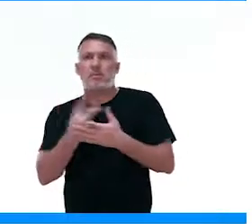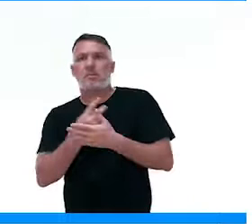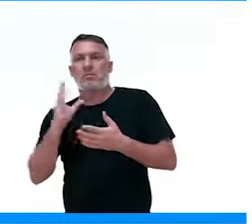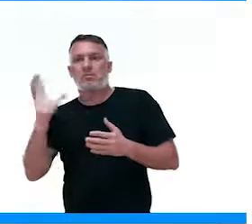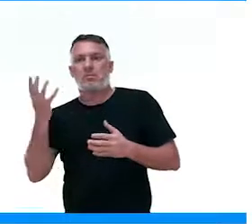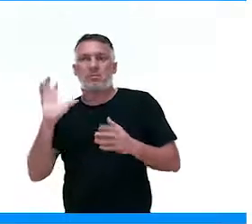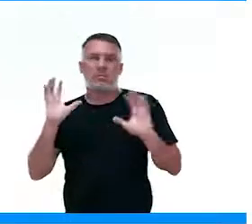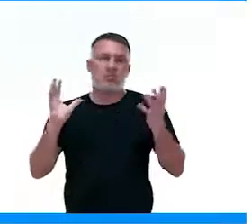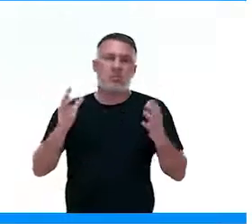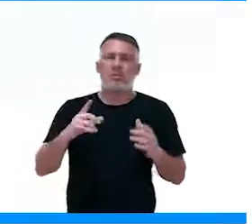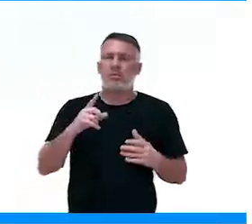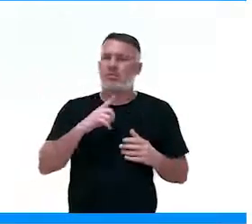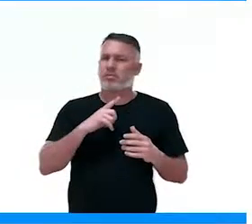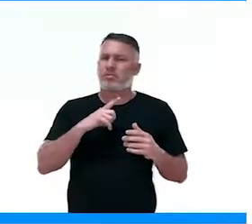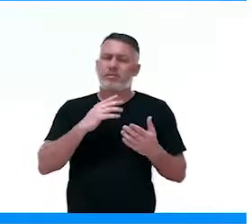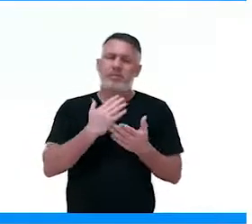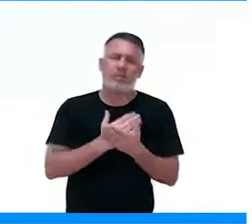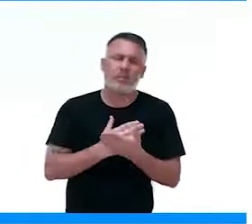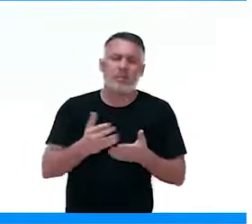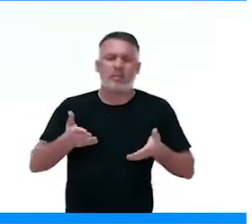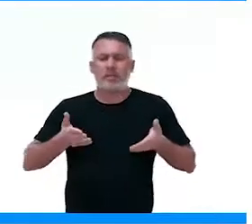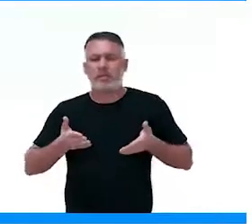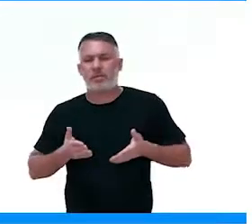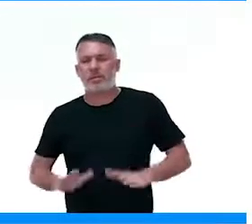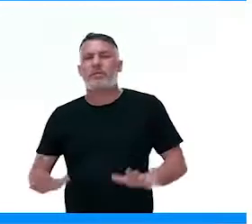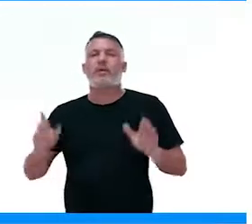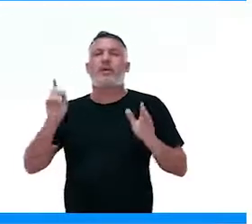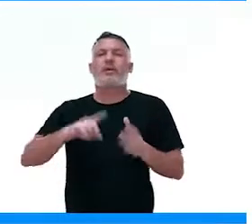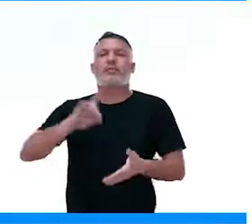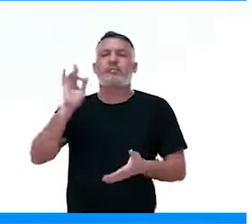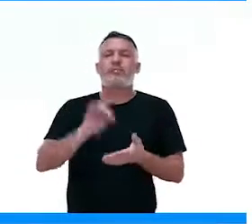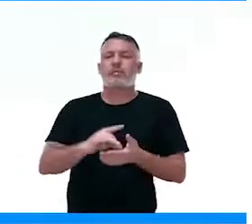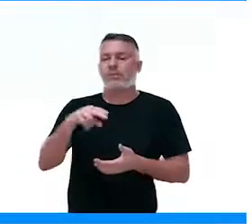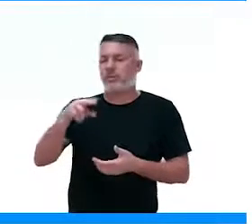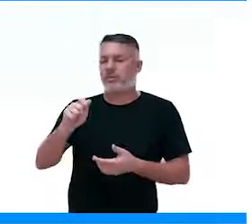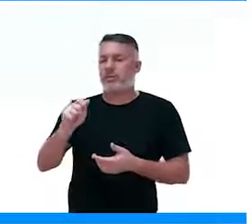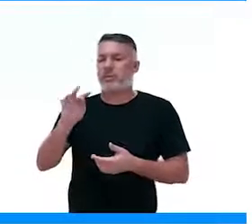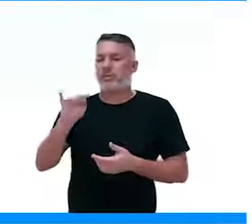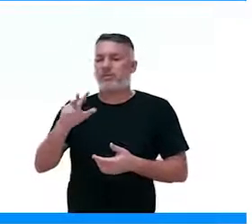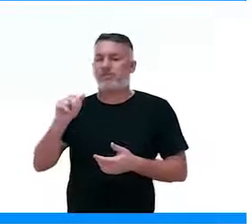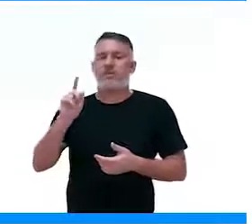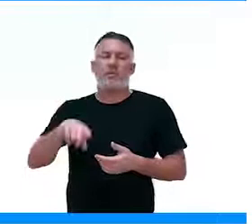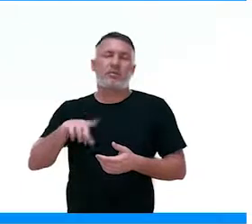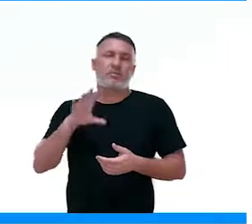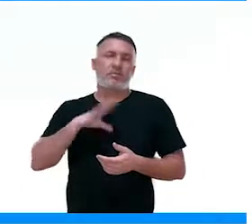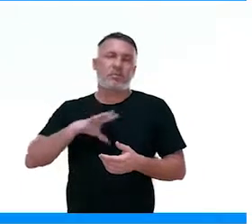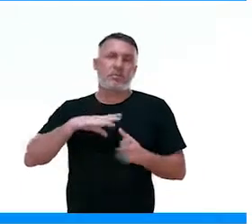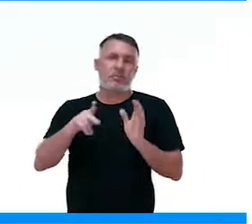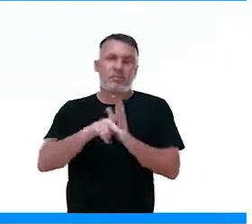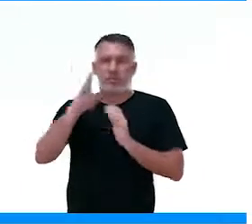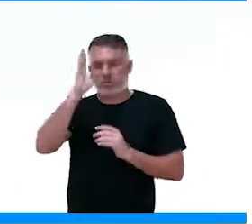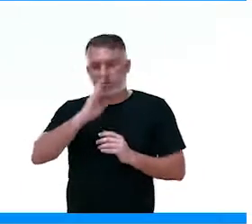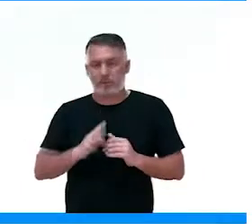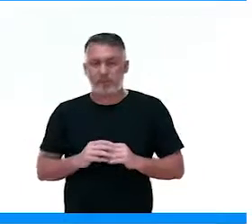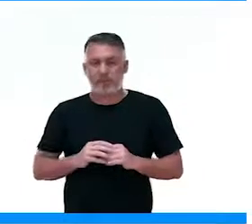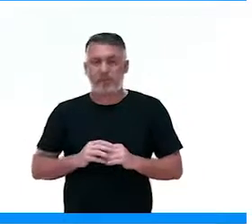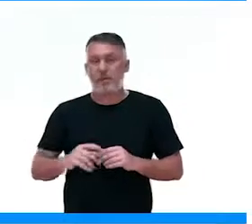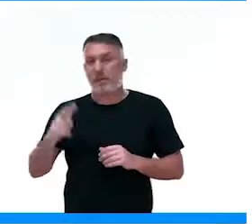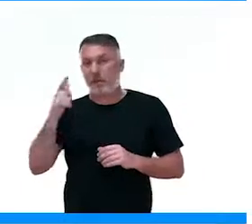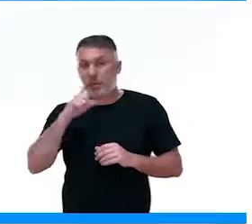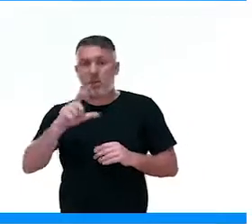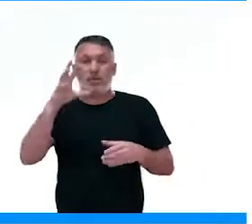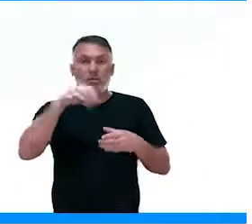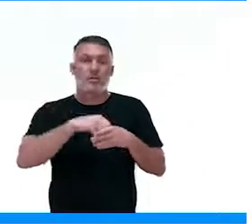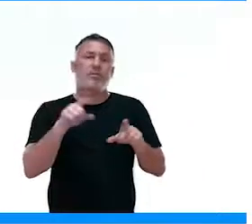anomalia, então a língua ela está presente desde quando a gente nasce, essa língua nativa, né? No nosso caso, o português brasileiro.